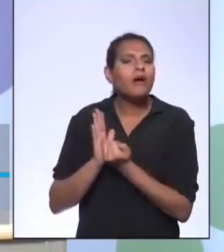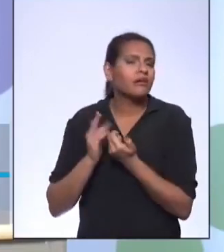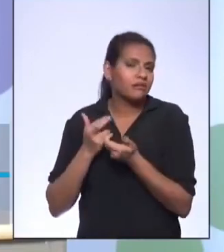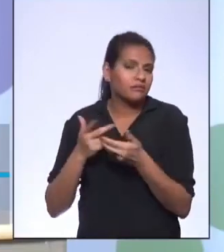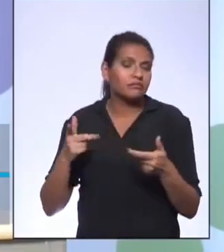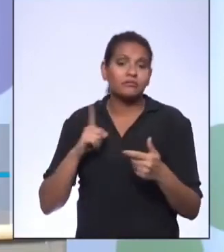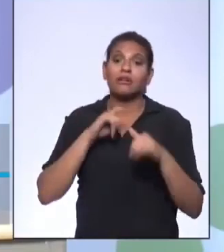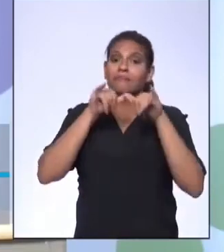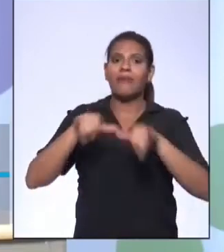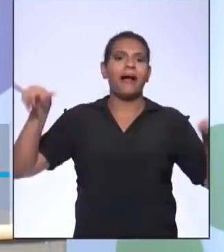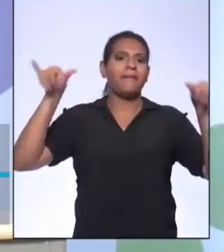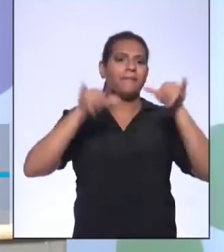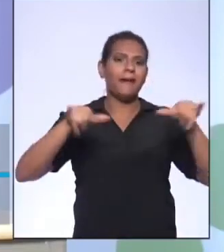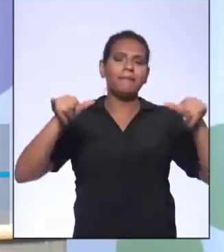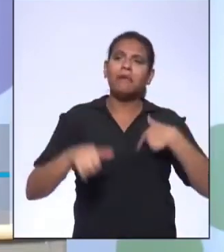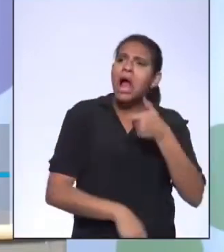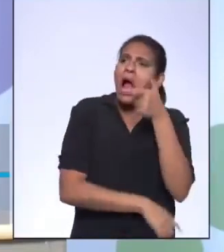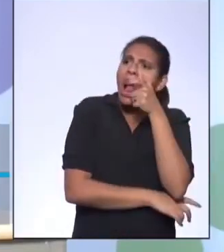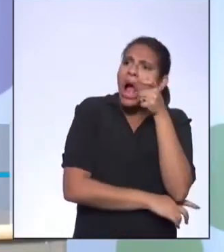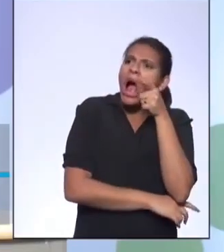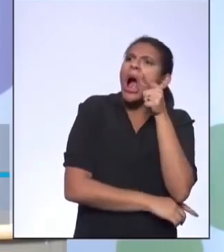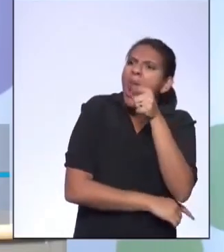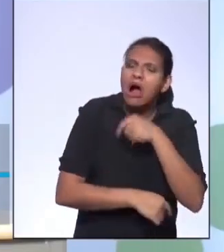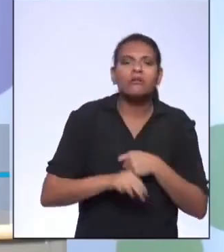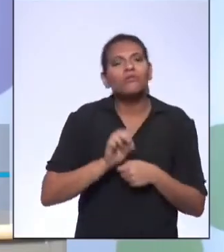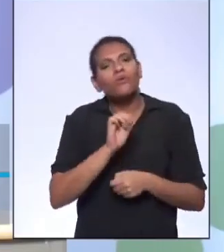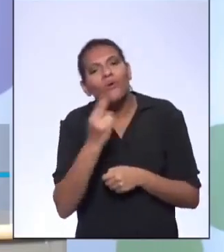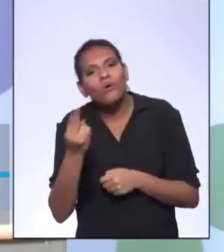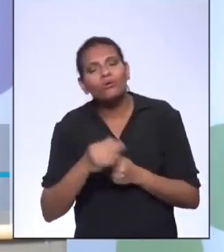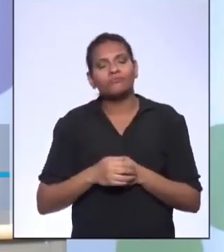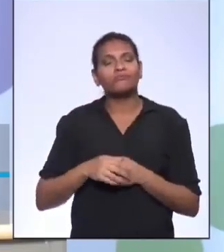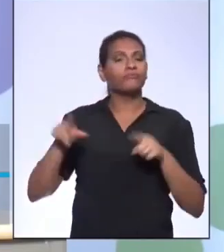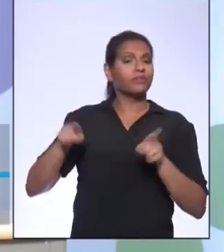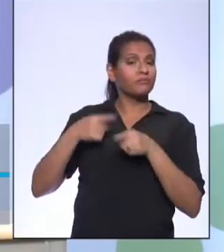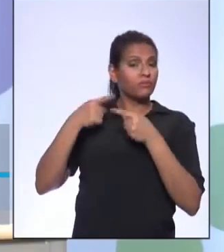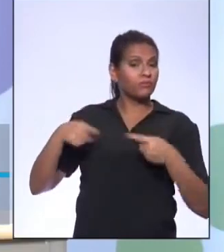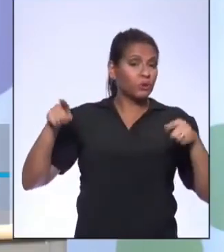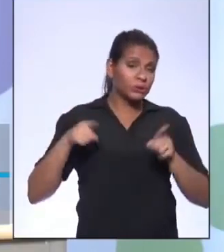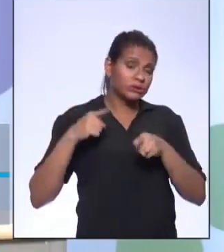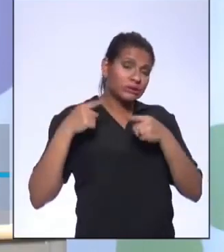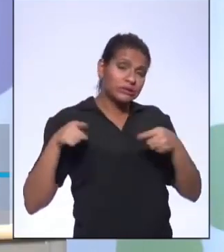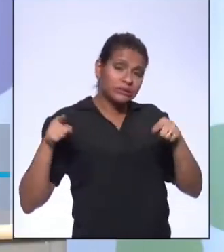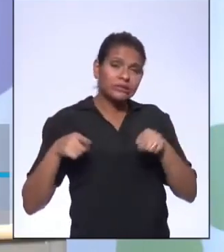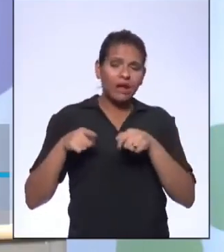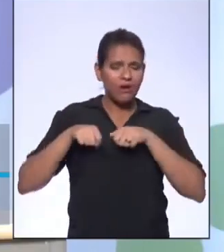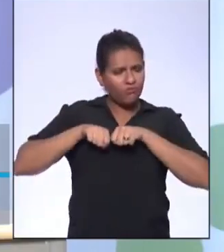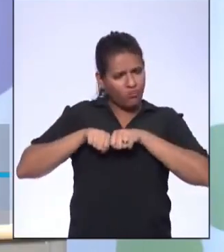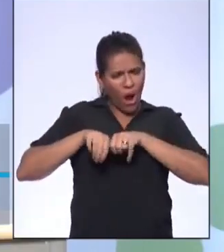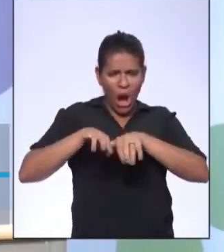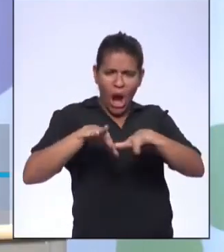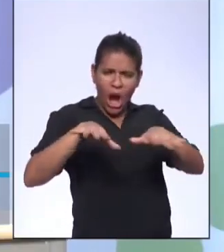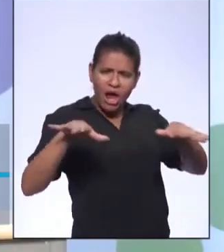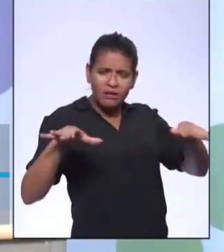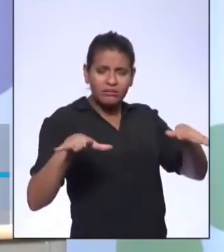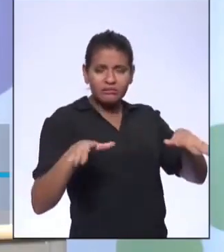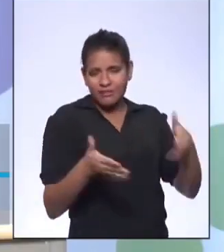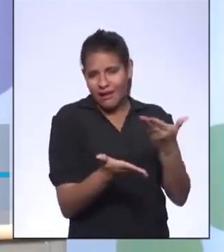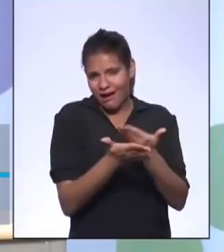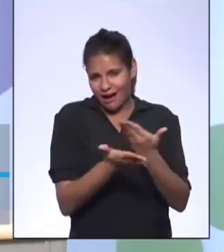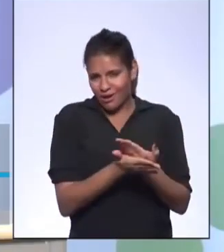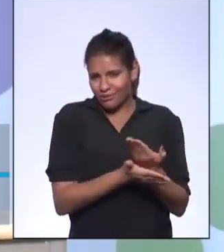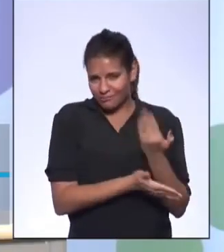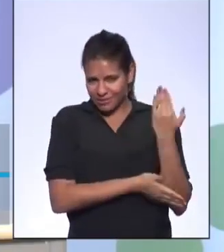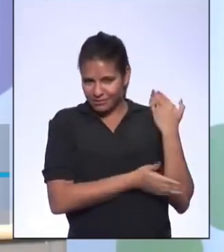certa produção sobre a música, ela fica direcionada, como falamos na aula passada também, para